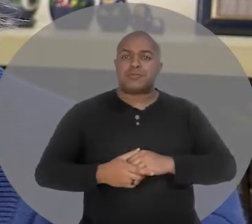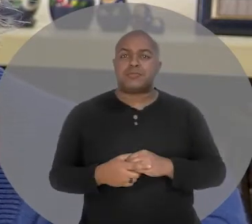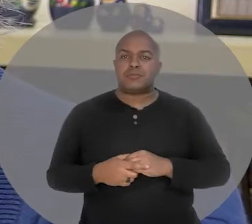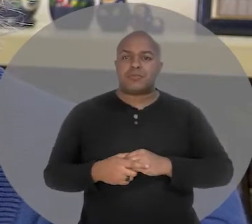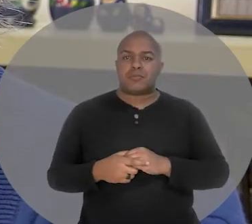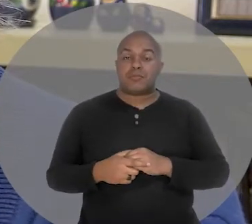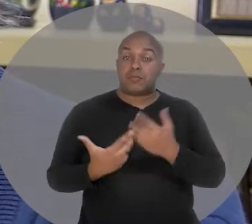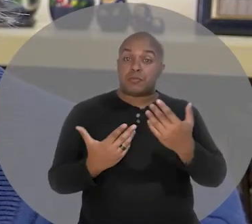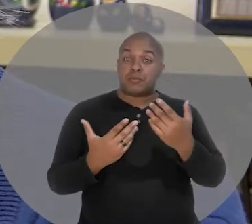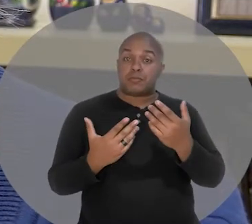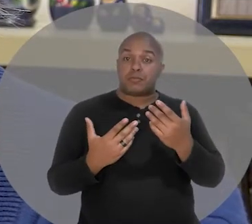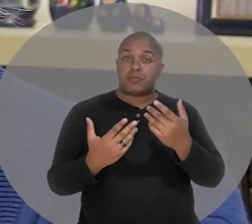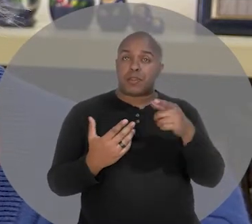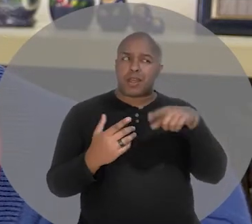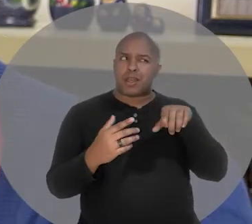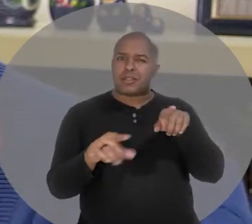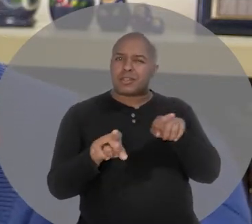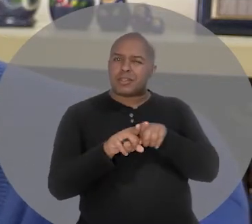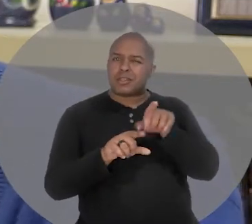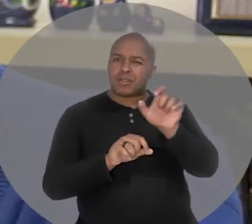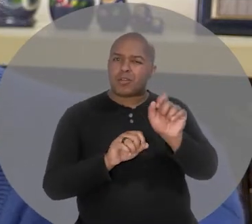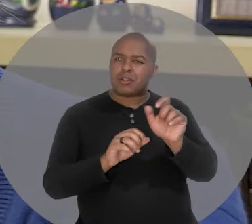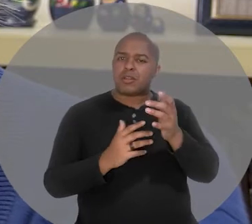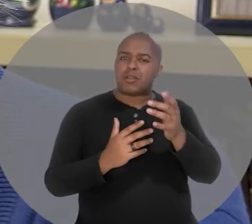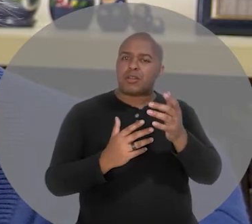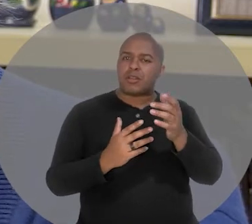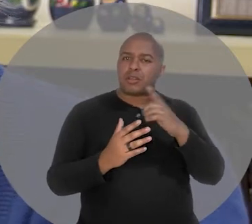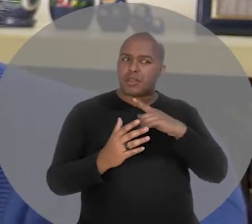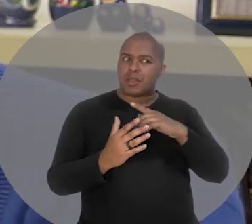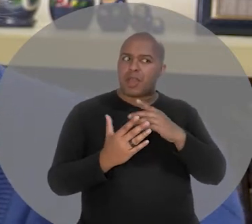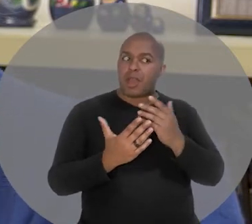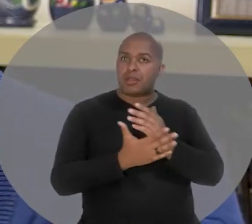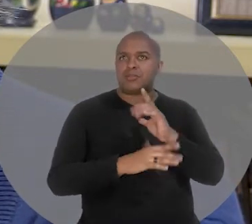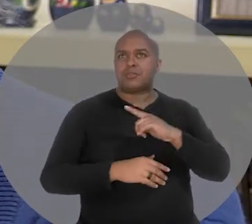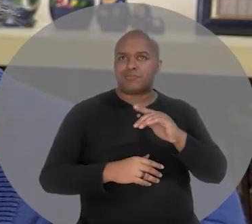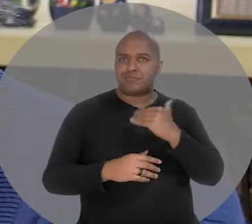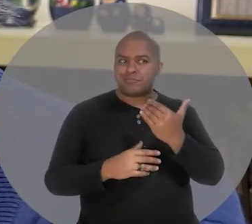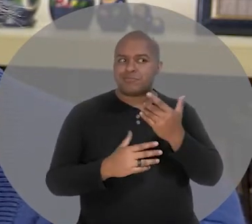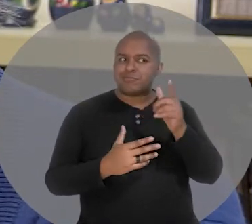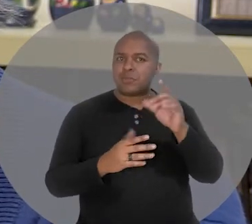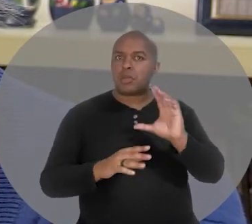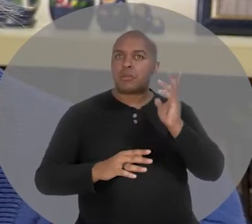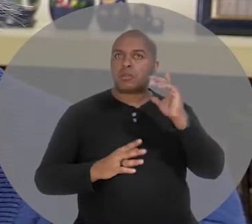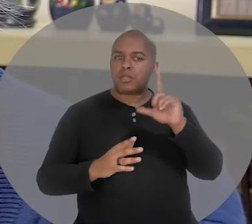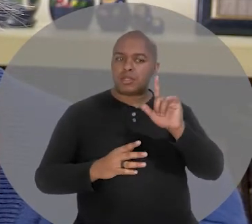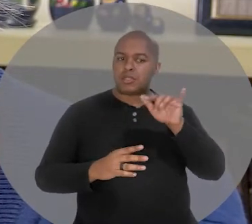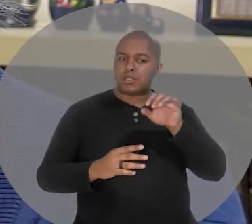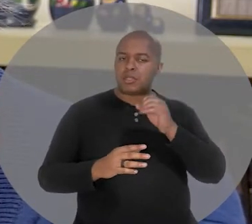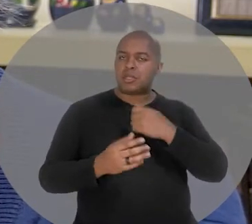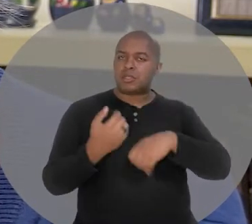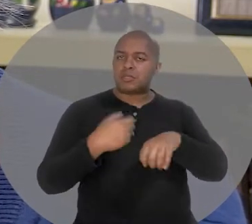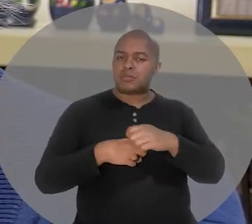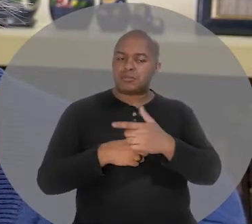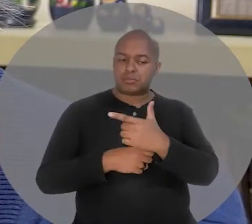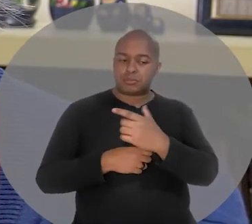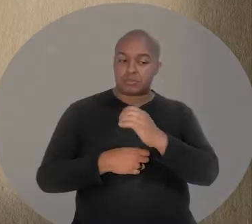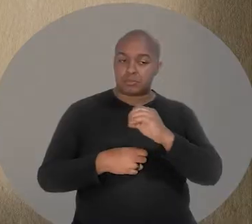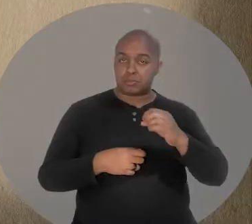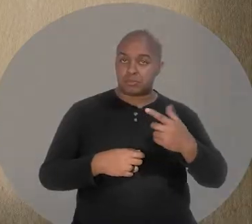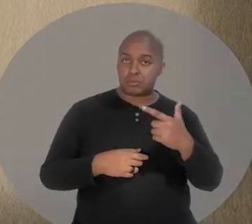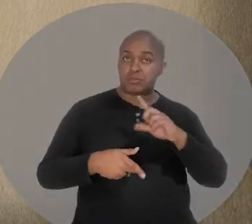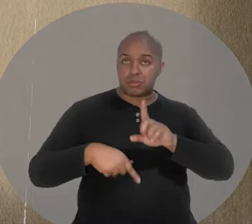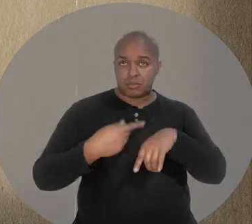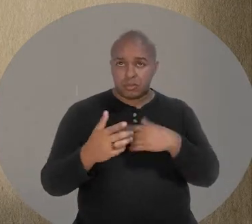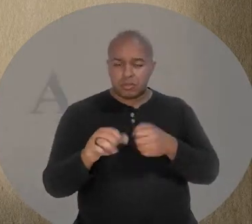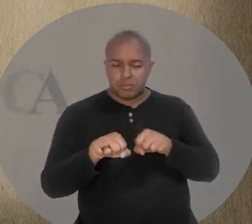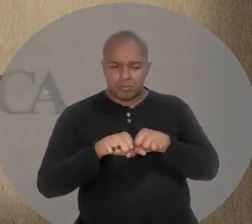né? E até que tem a morte, né, muito repentina da Lígia em 2002.